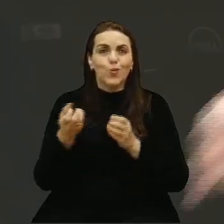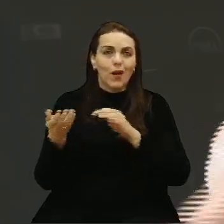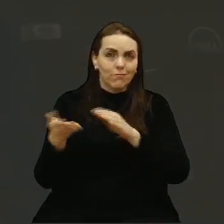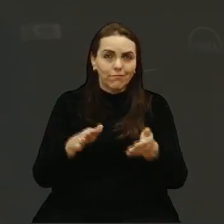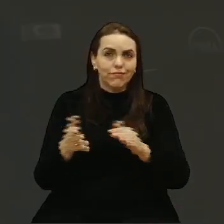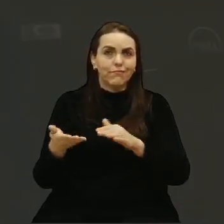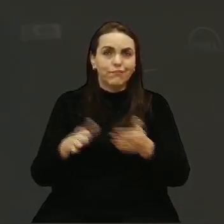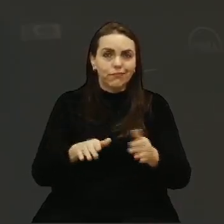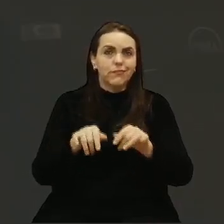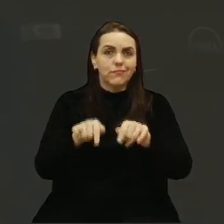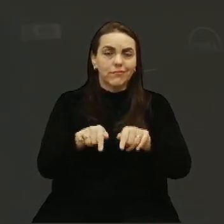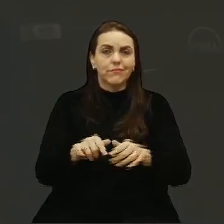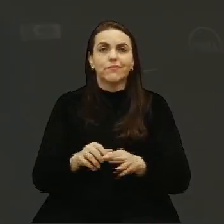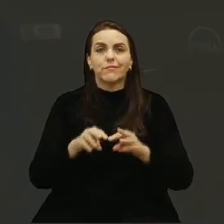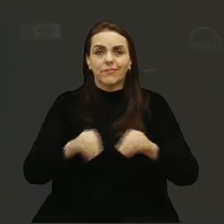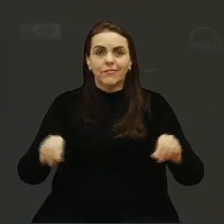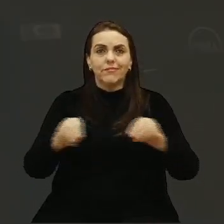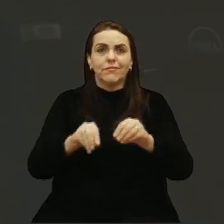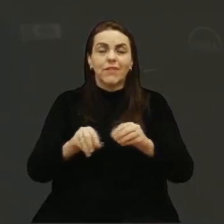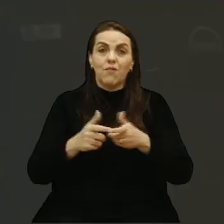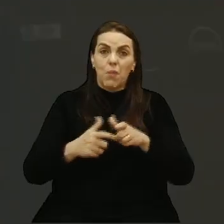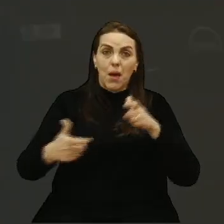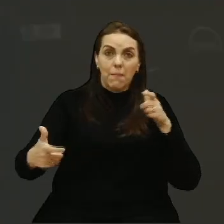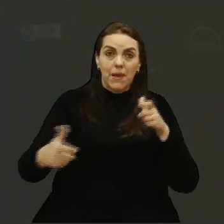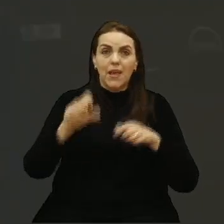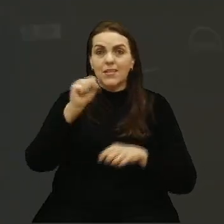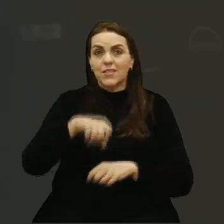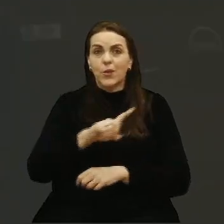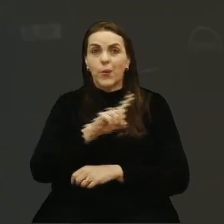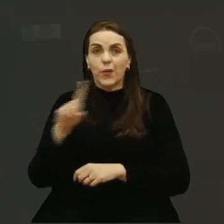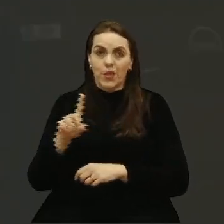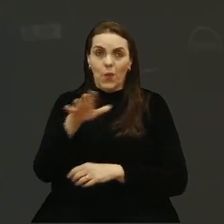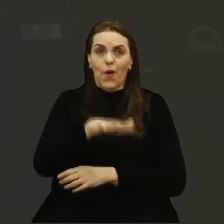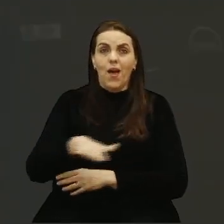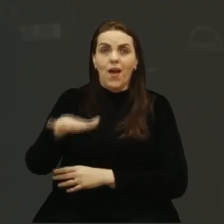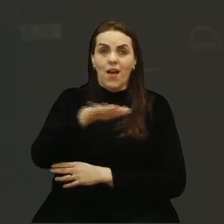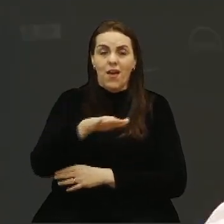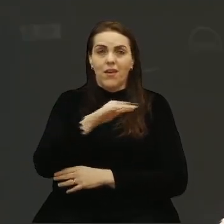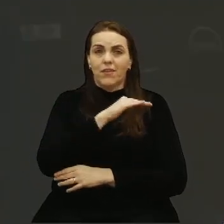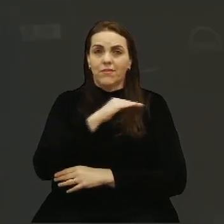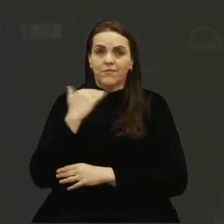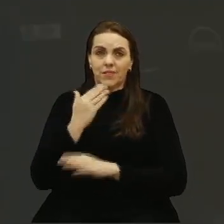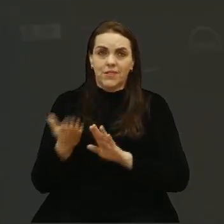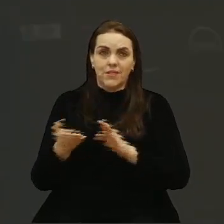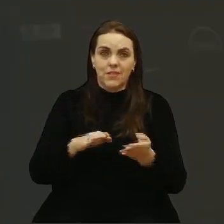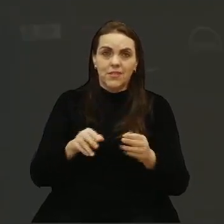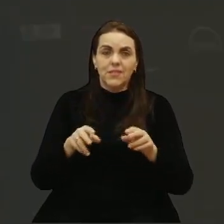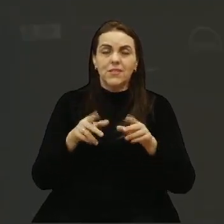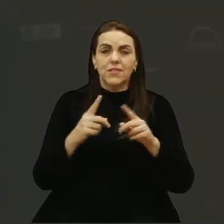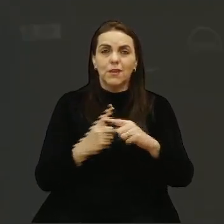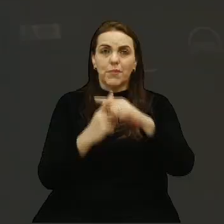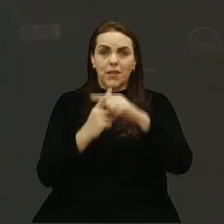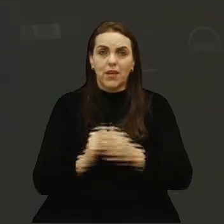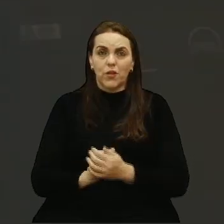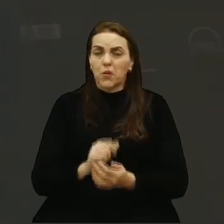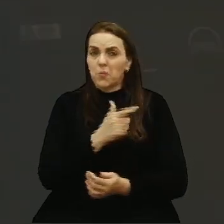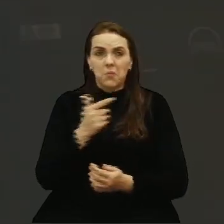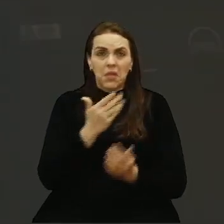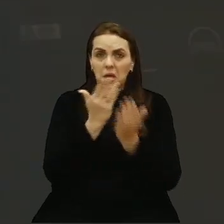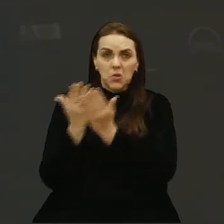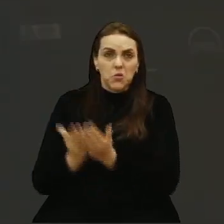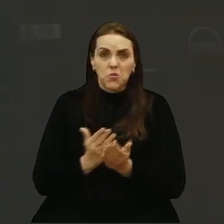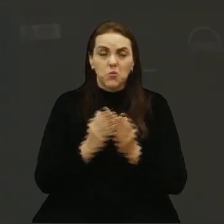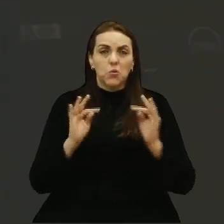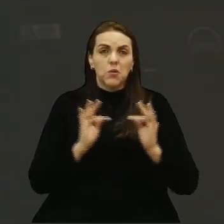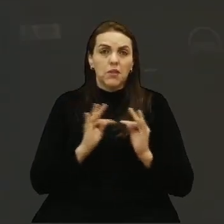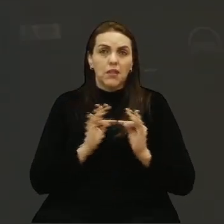vamos ampliar ou não ampliar as áreas dos cemitérios. E eu expus, como bem tratou a vereadora Estela, que não tem estudo técnico quanto à contaminação